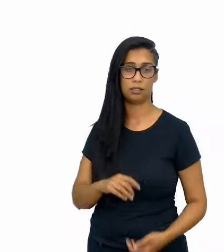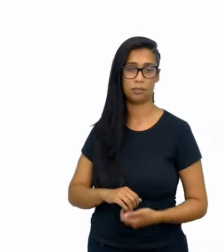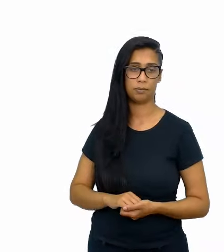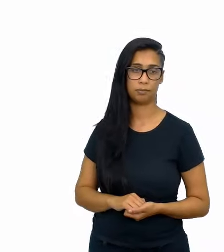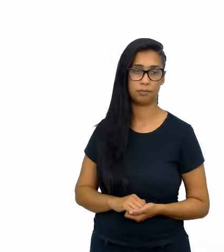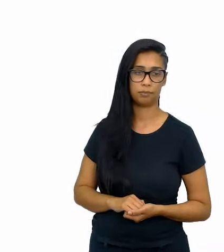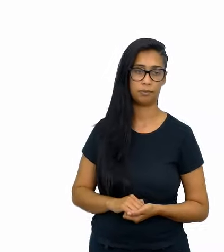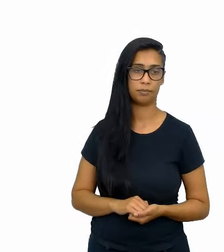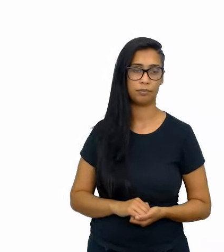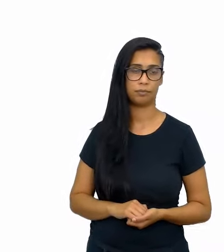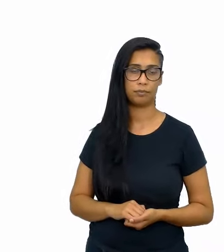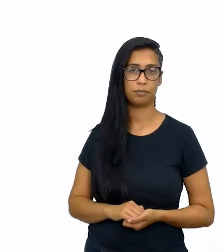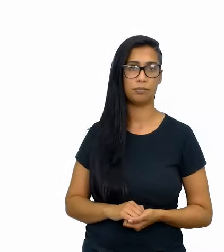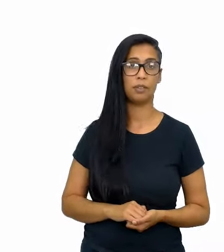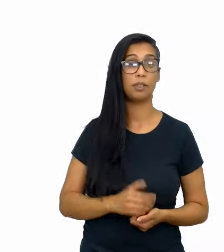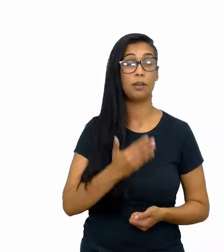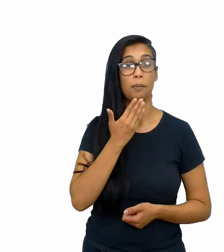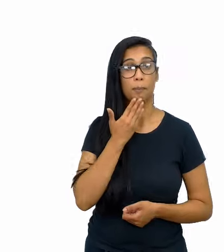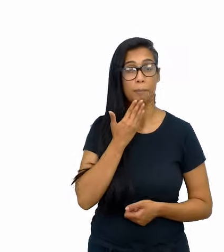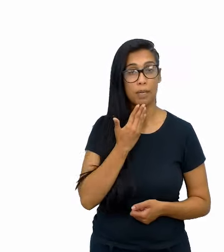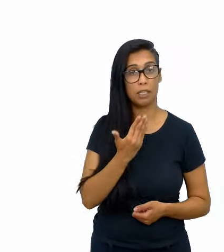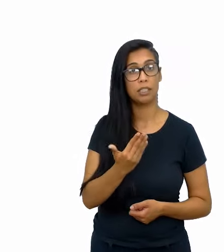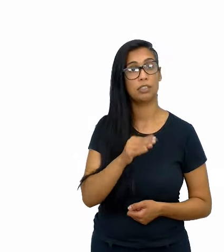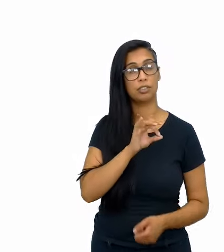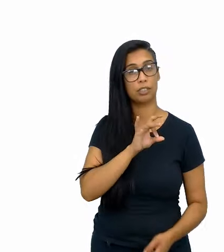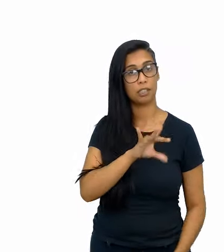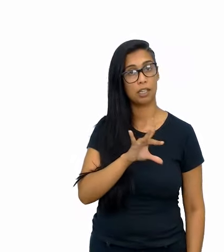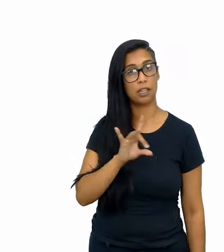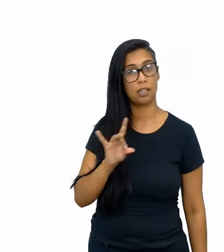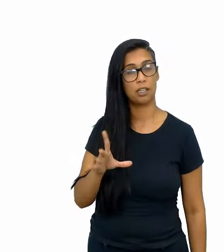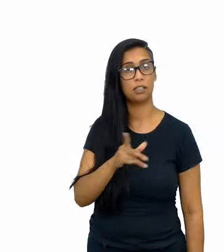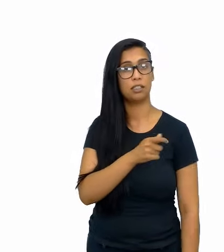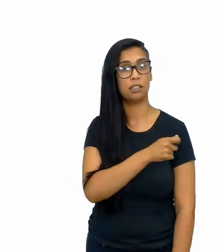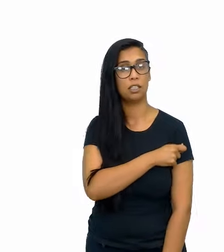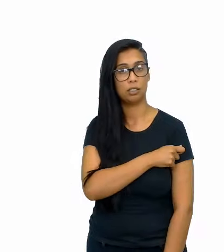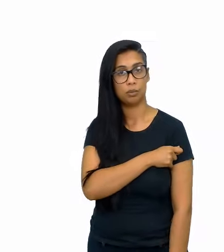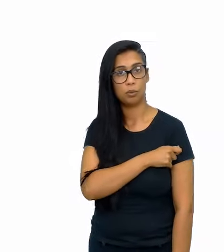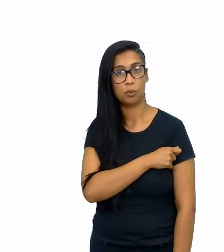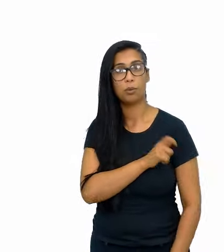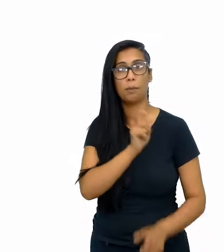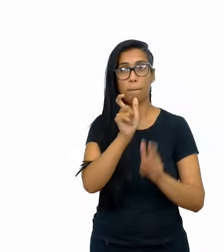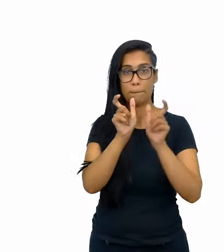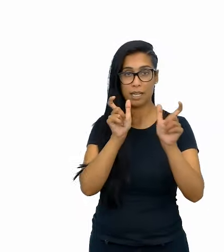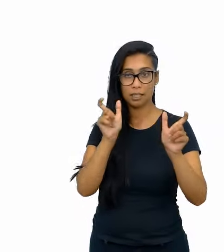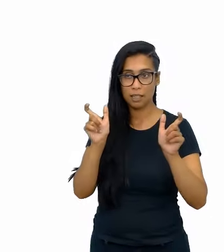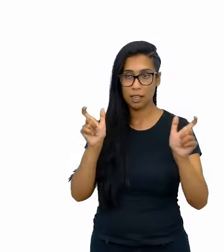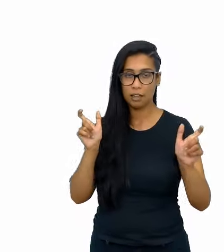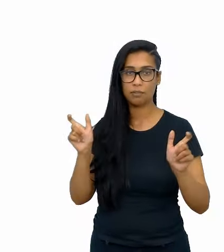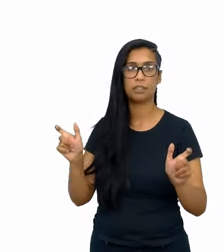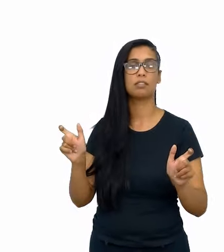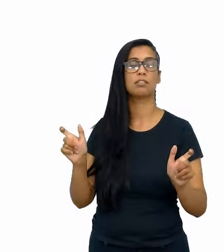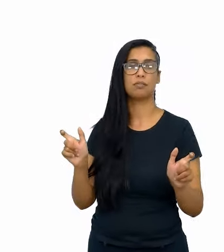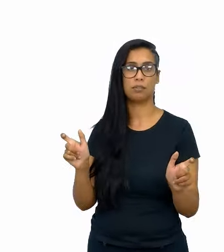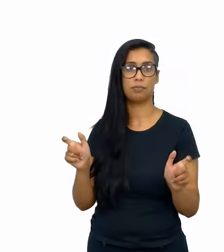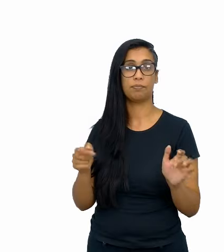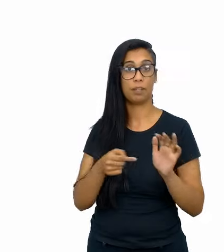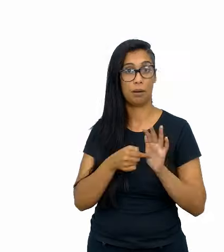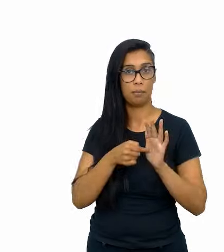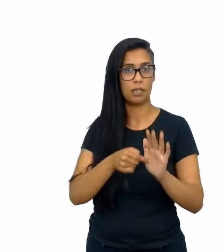se pede que os estudantes indiquem, tragam palavras, né, para preencher o